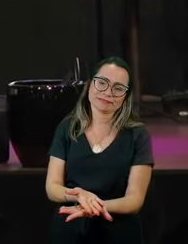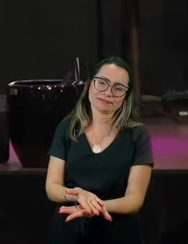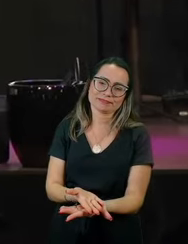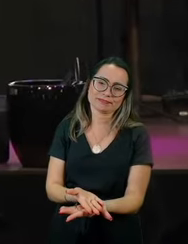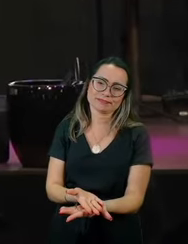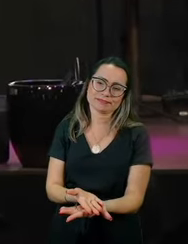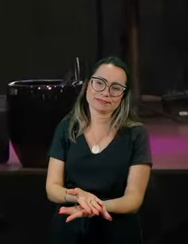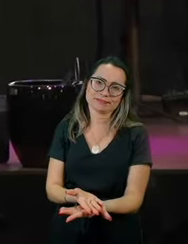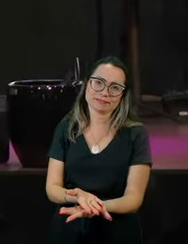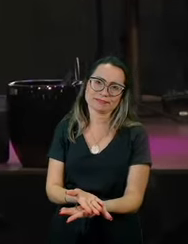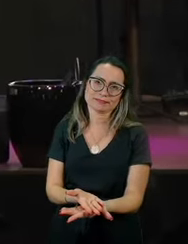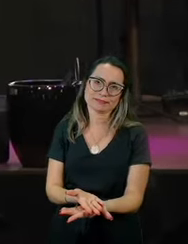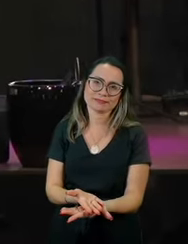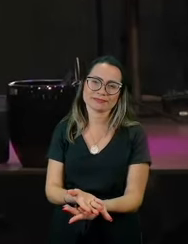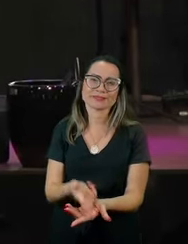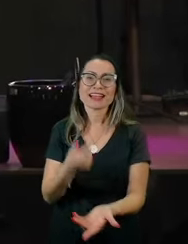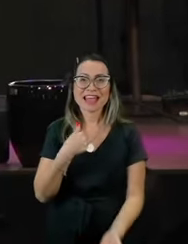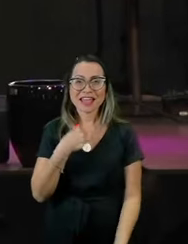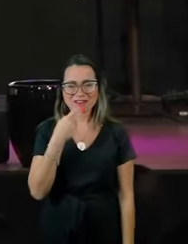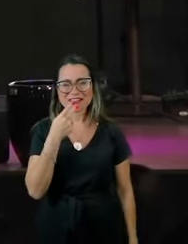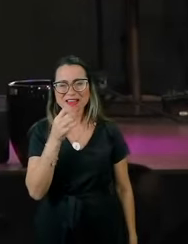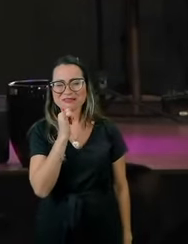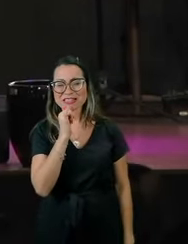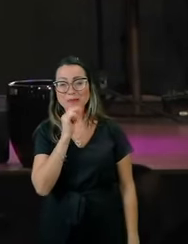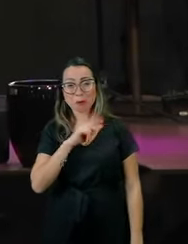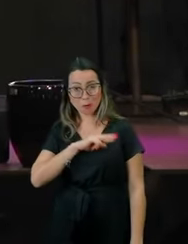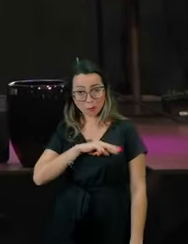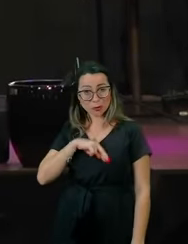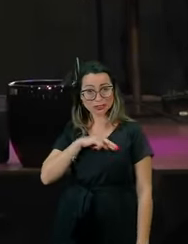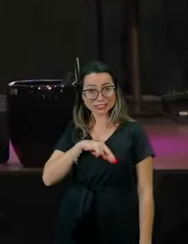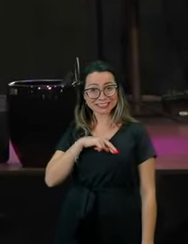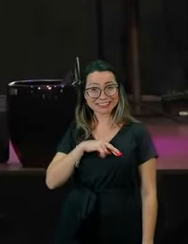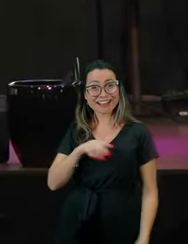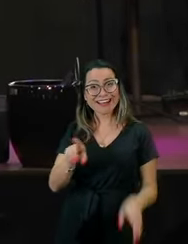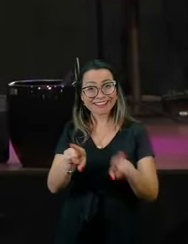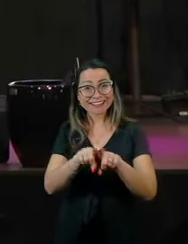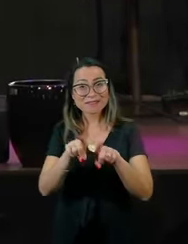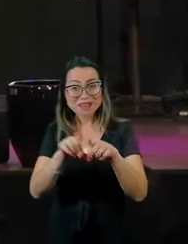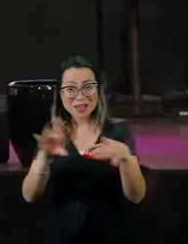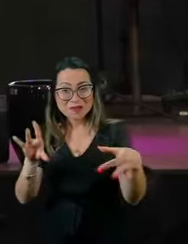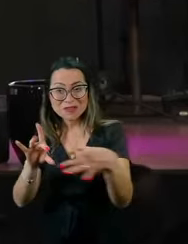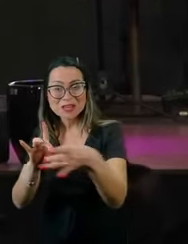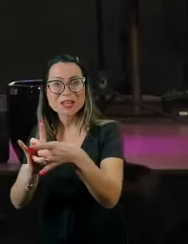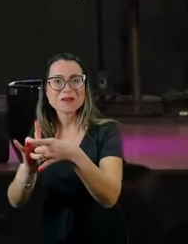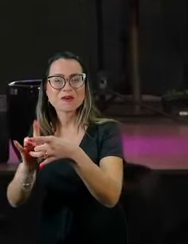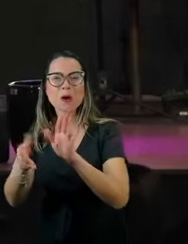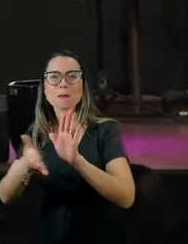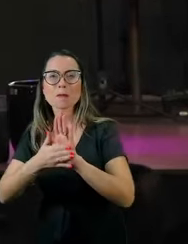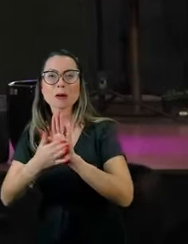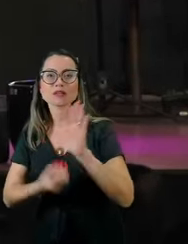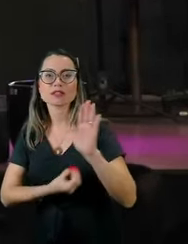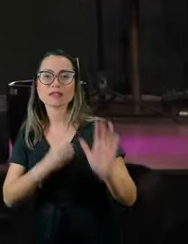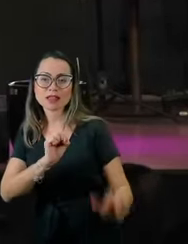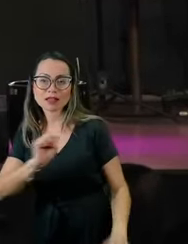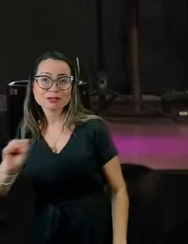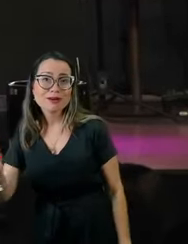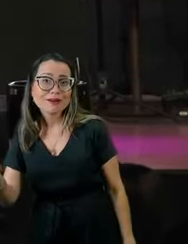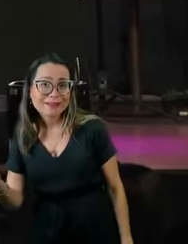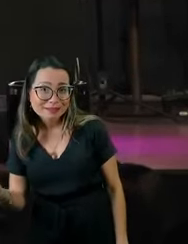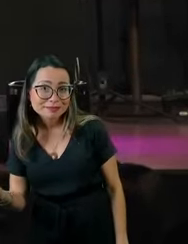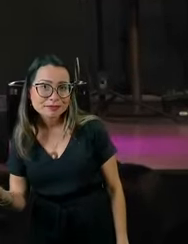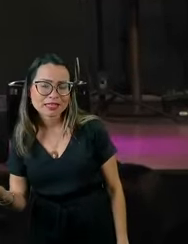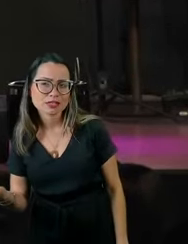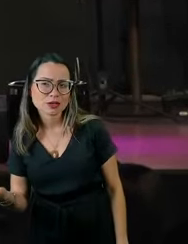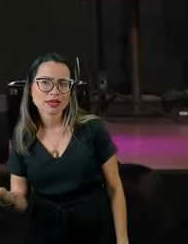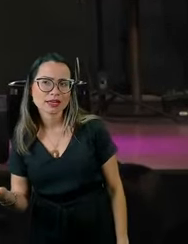Eu podia dar exemplo que Ruth foi uma conectora aos propósitos de Deus na vida de Noemi. Quando ela estava rígida, segura o tubo para mim. Quando ela